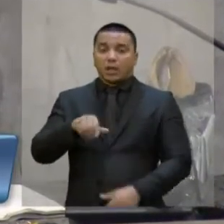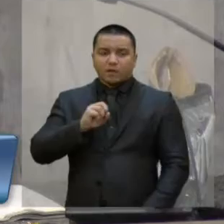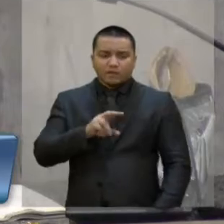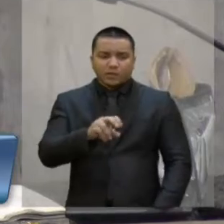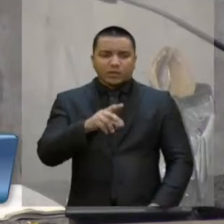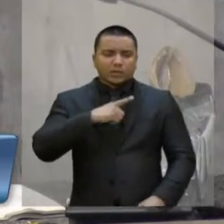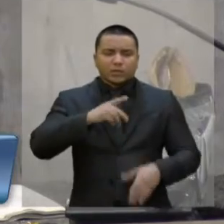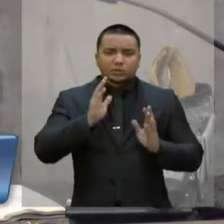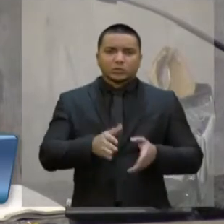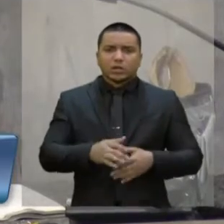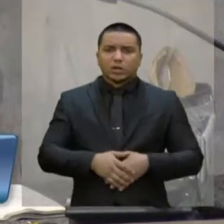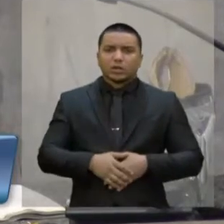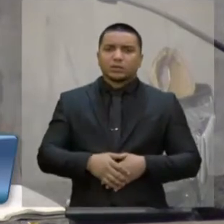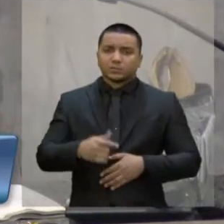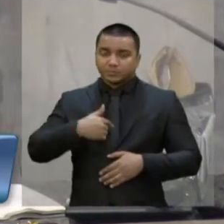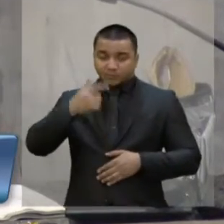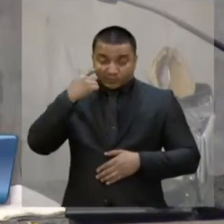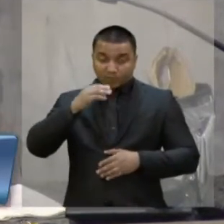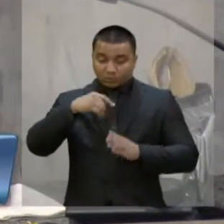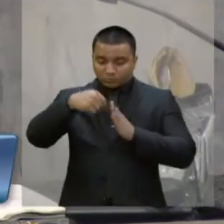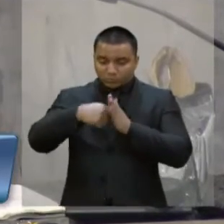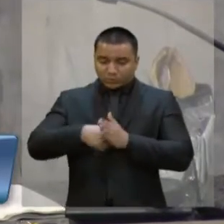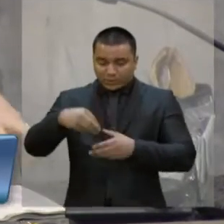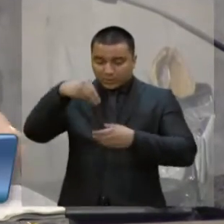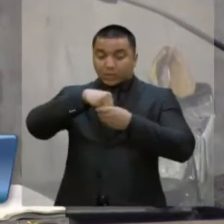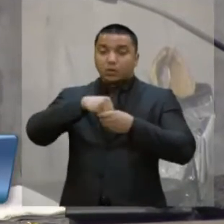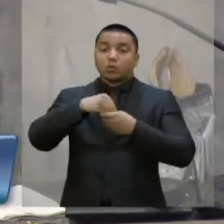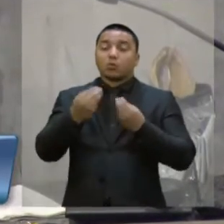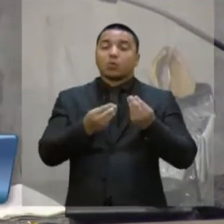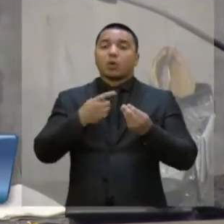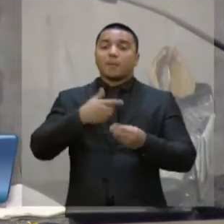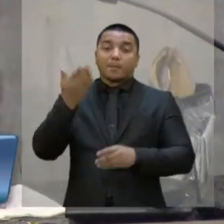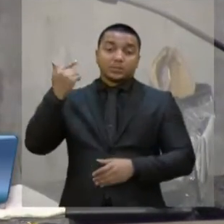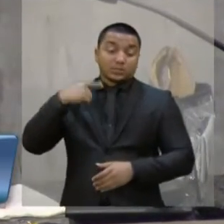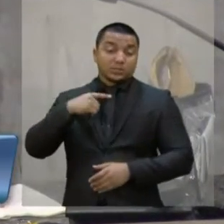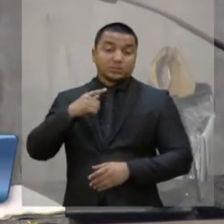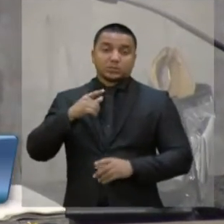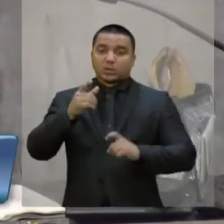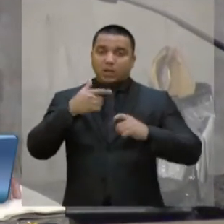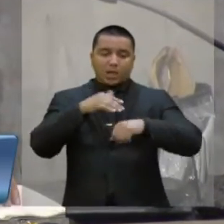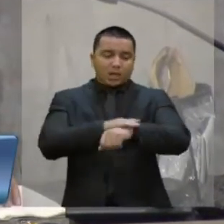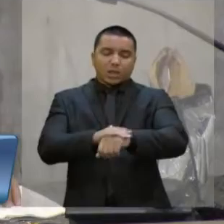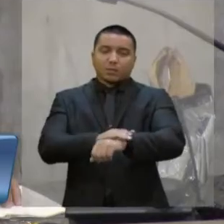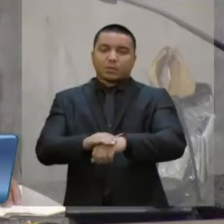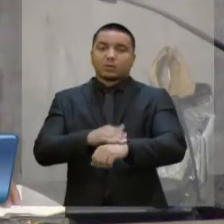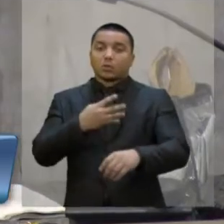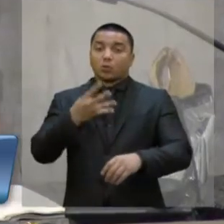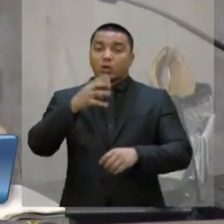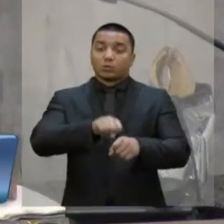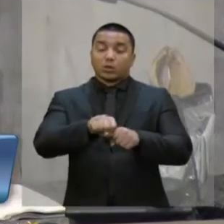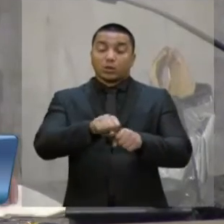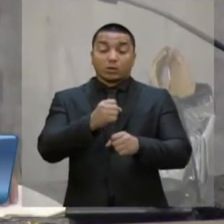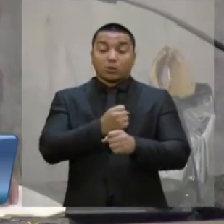Eu fiz clínica médica, medicina interna, antes de fazer a residência de dermatologia. Eu tenho 4 anos de formação